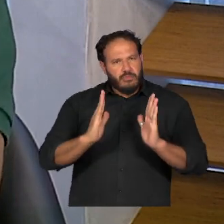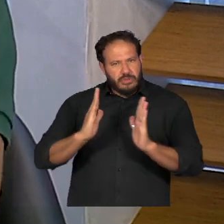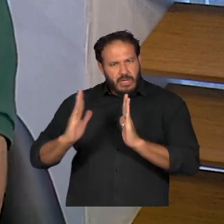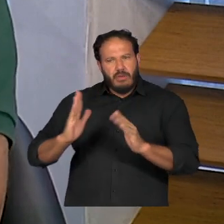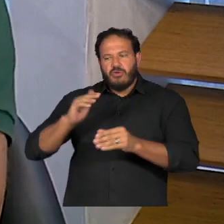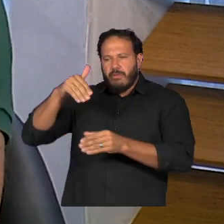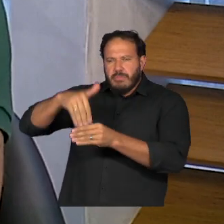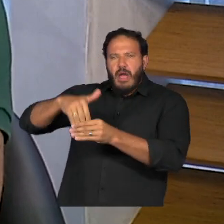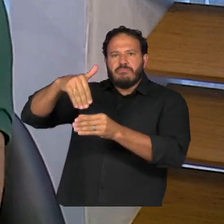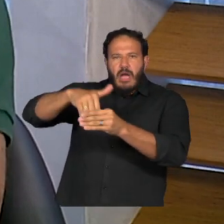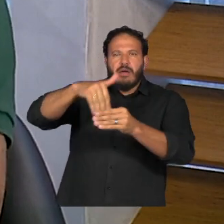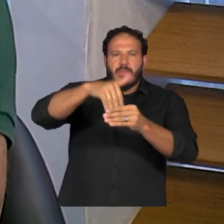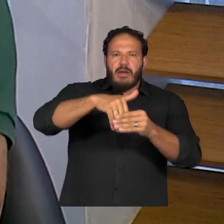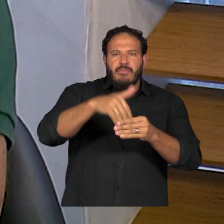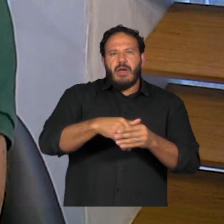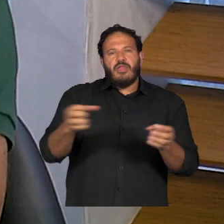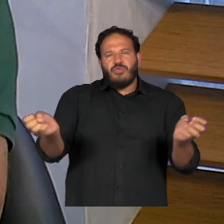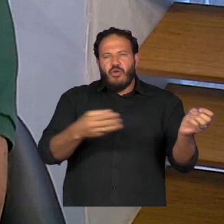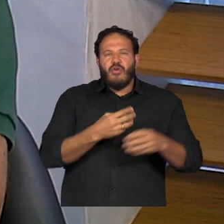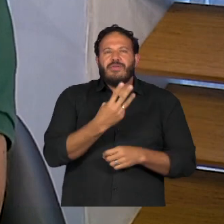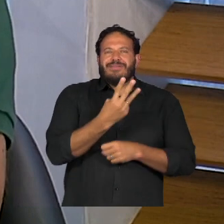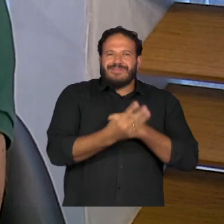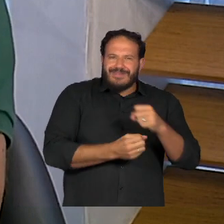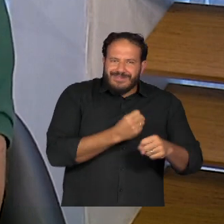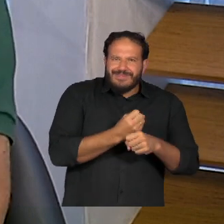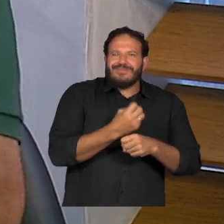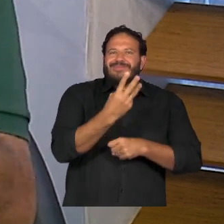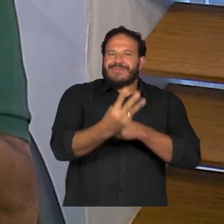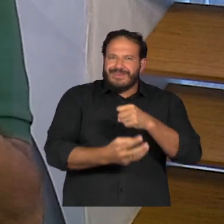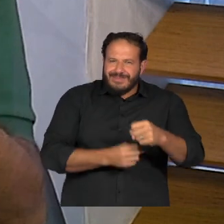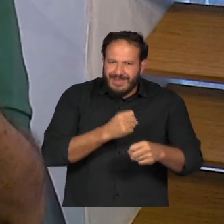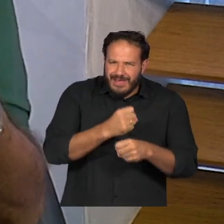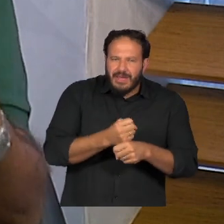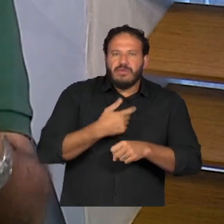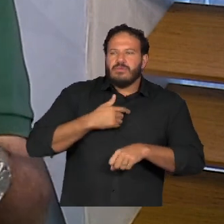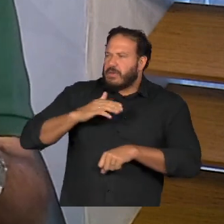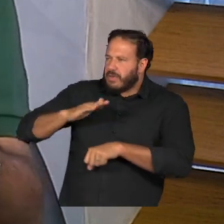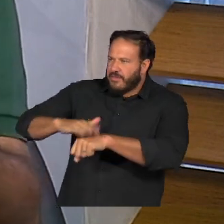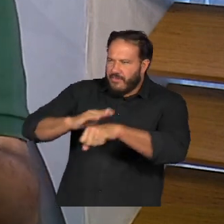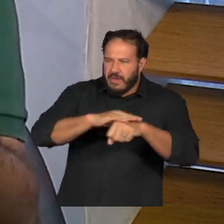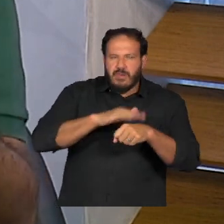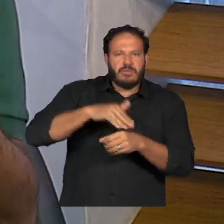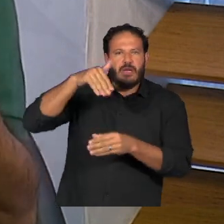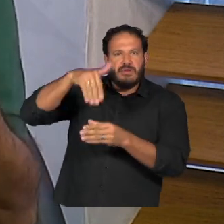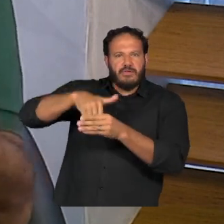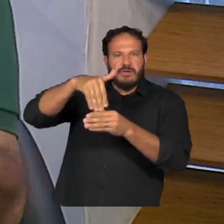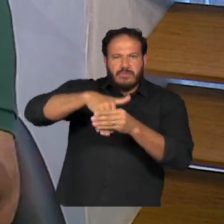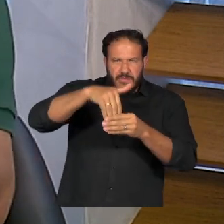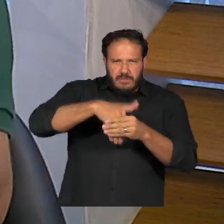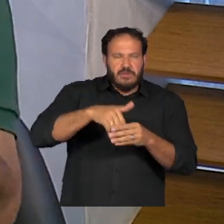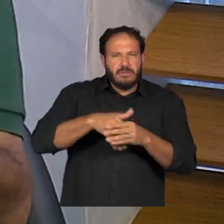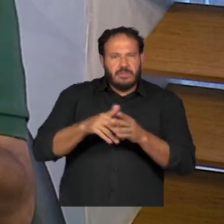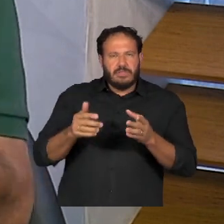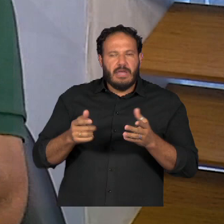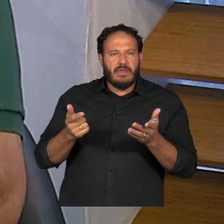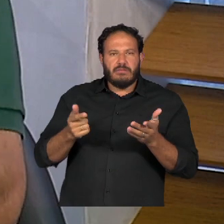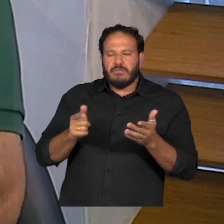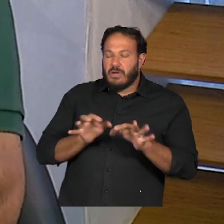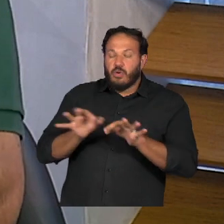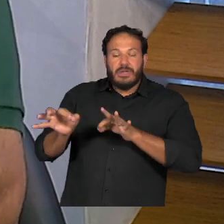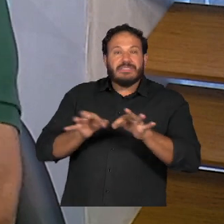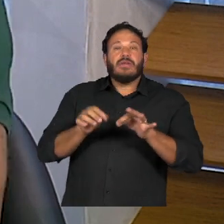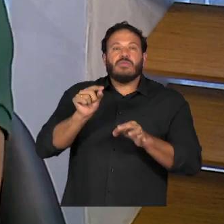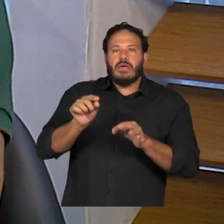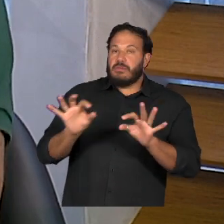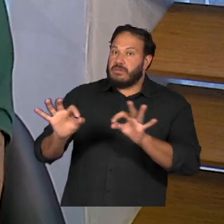direção e a cada 3 anos o é feita essa eleição e ela é dirigida por um grupo de